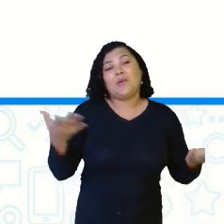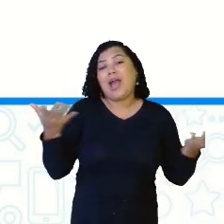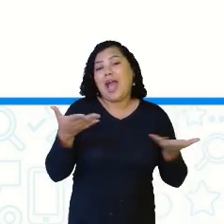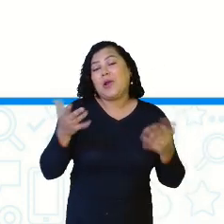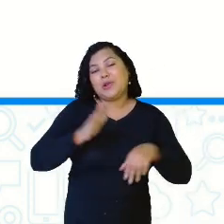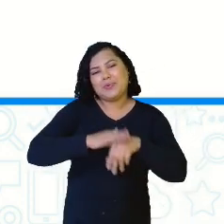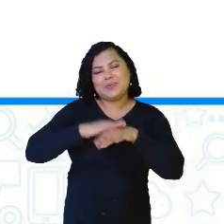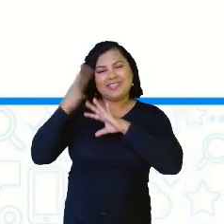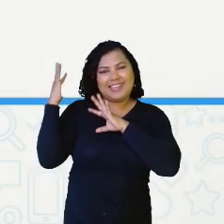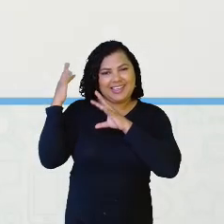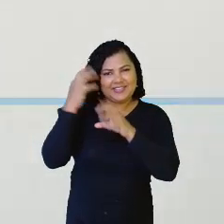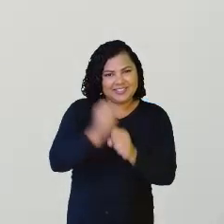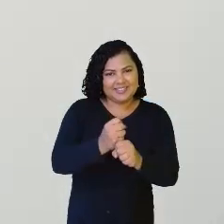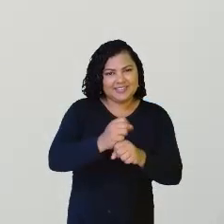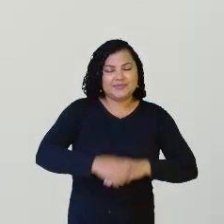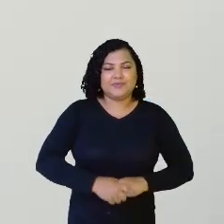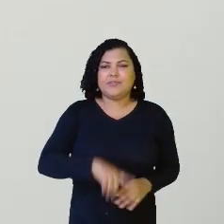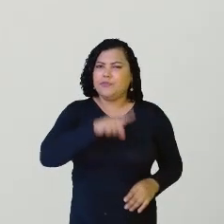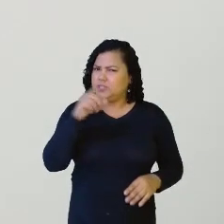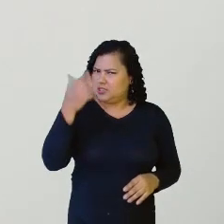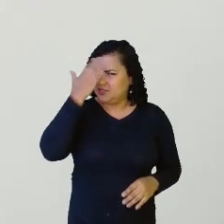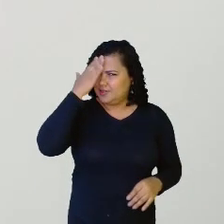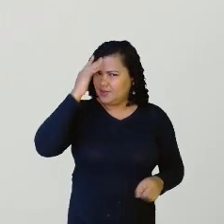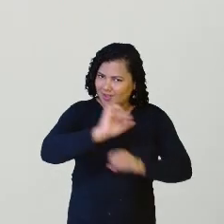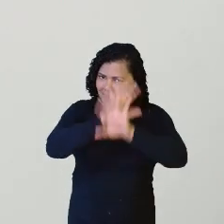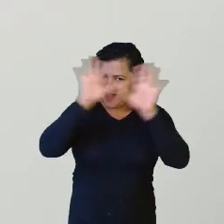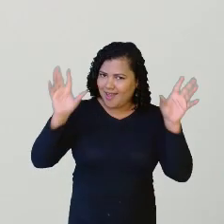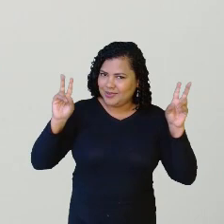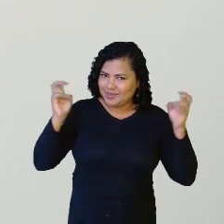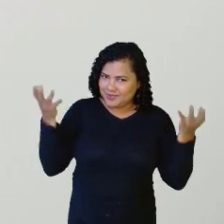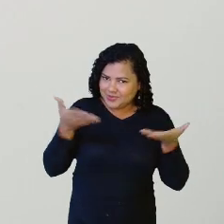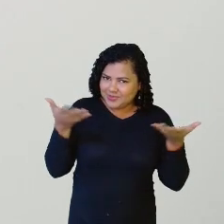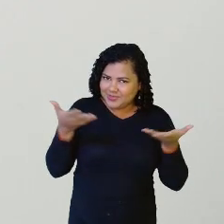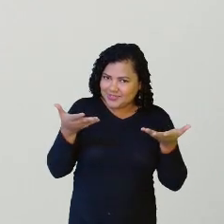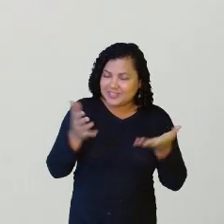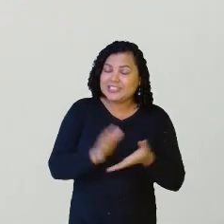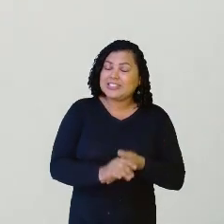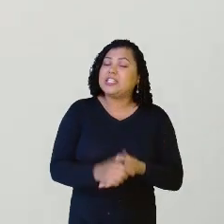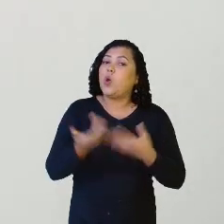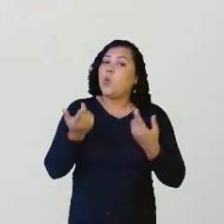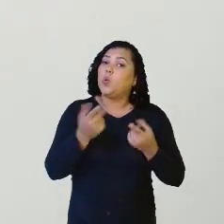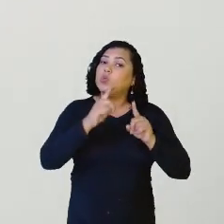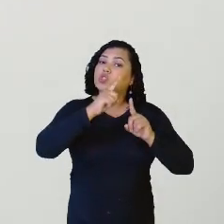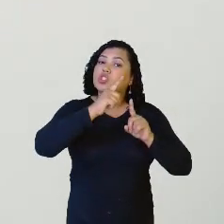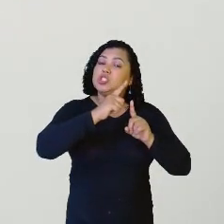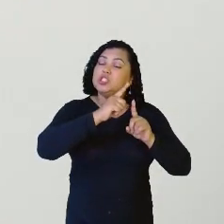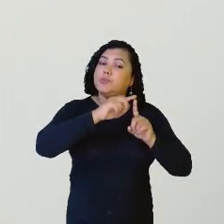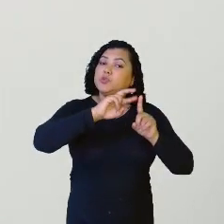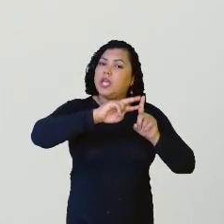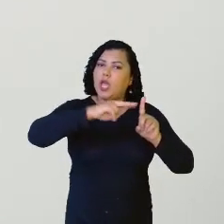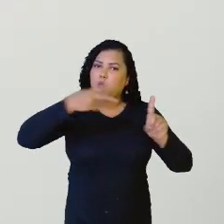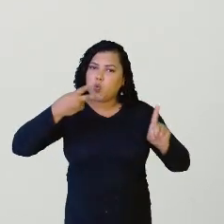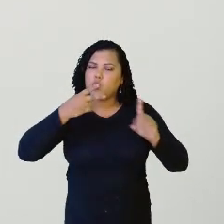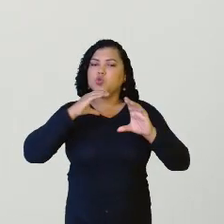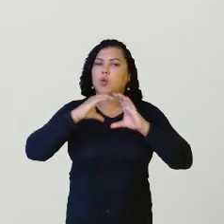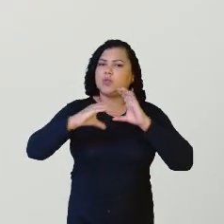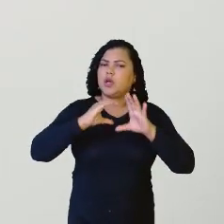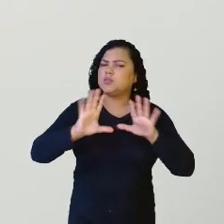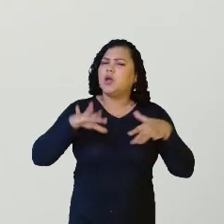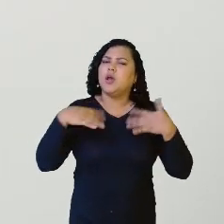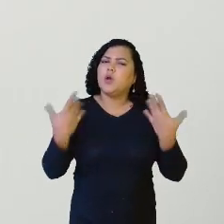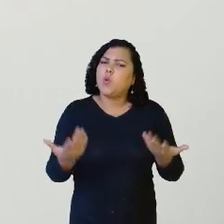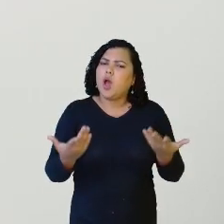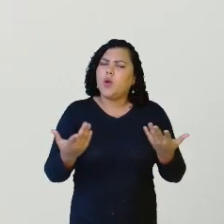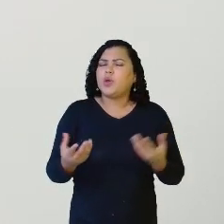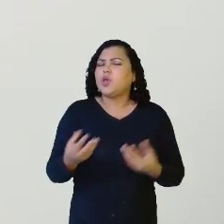na nossa revisão. Vocês compreenderam bem o assunto de hoje? Meios de comunicação e lazer. Quais são os meios de comunicação